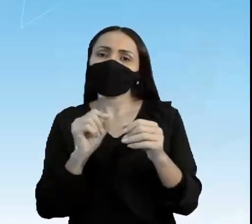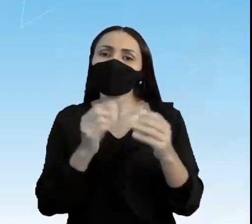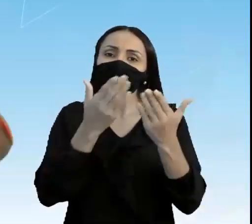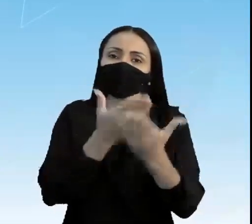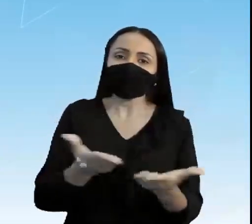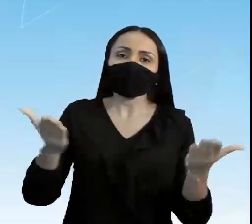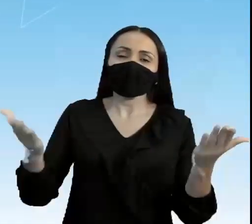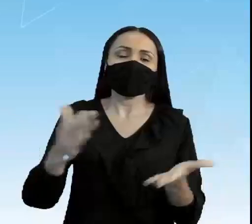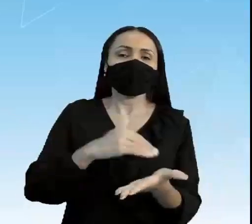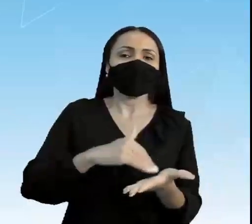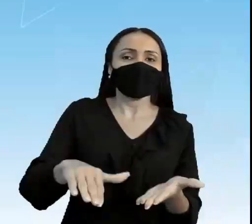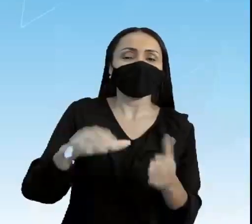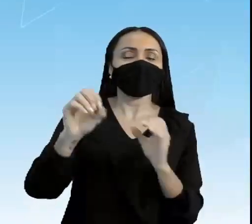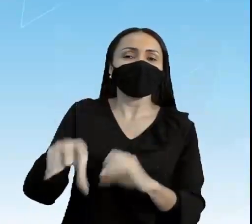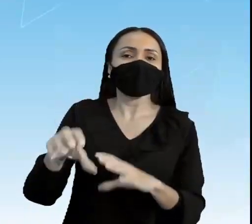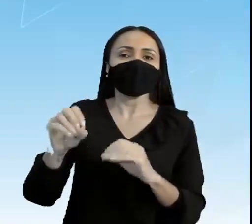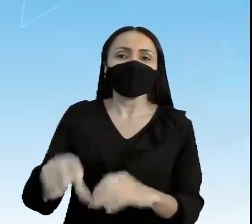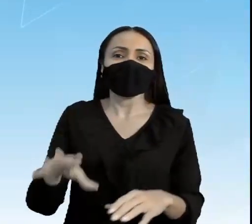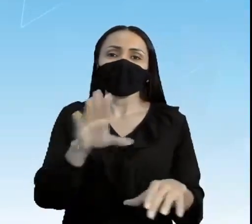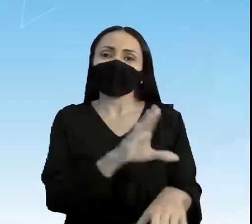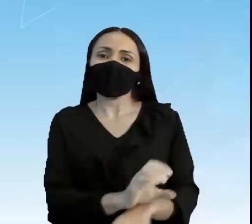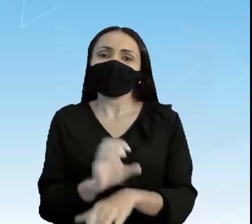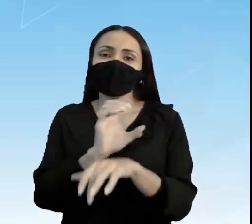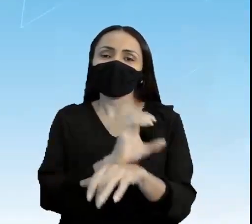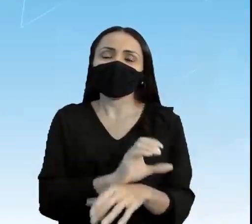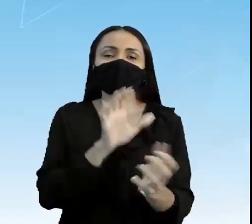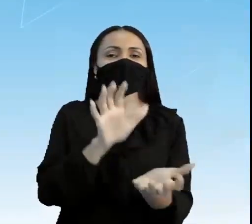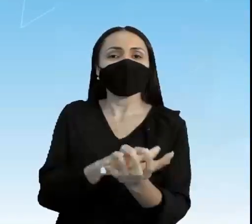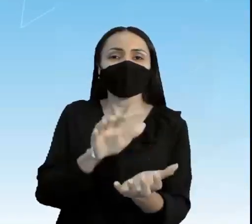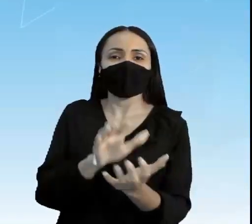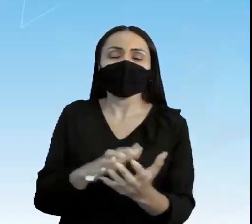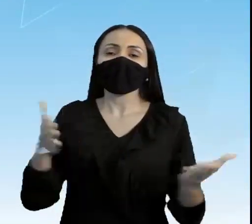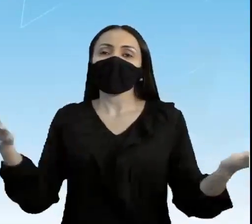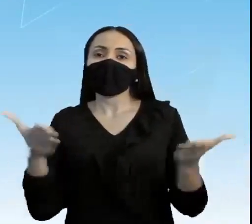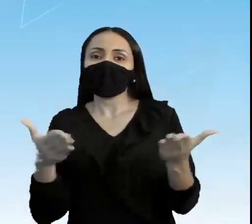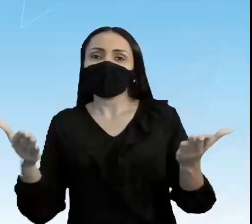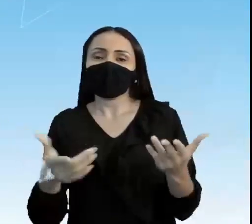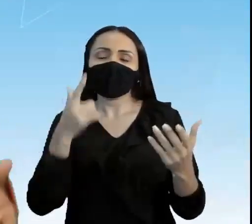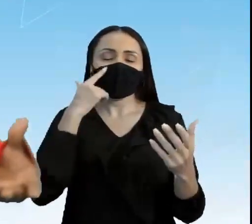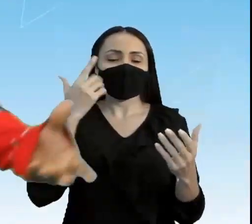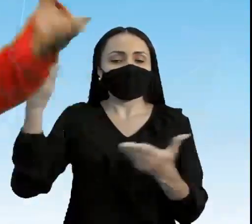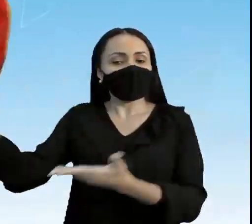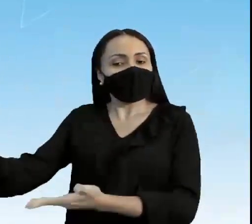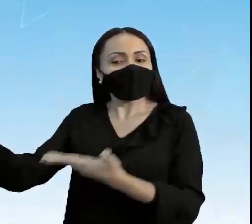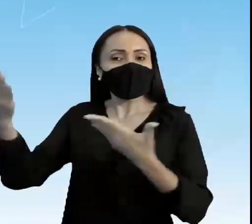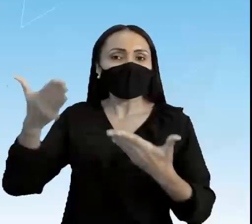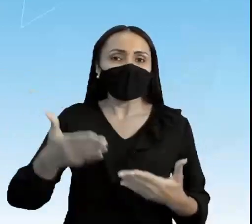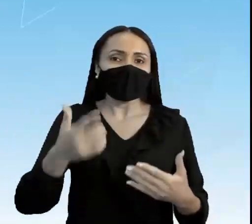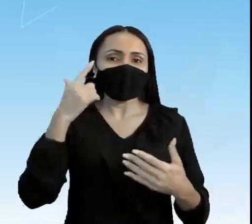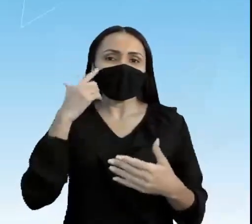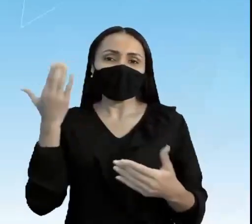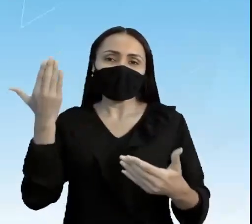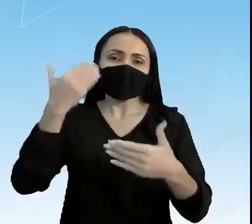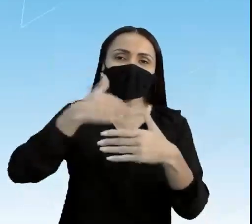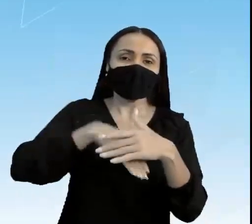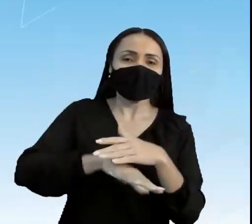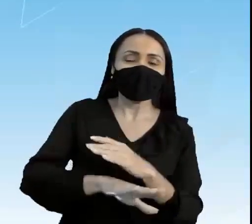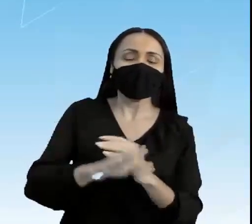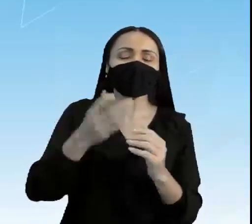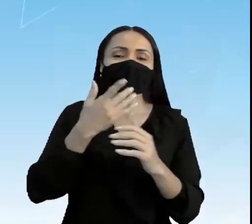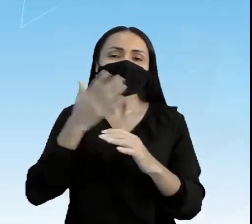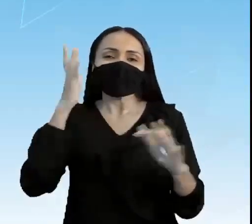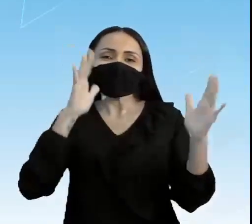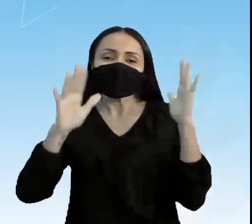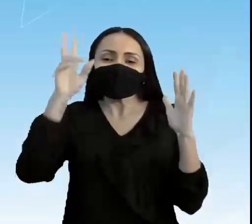pela Secretaria de Educação do Estado de Pernambuco. E agora eu vos convido a entrarem na nossa nave